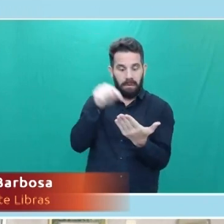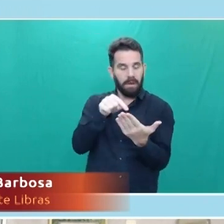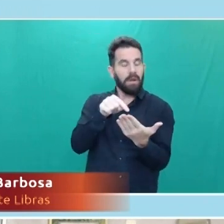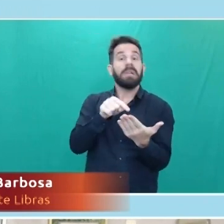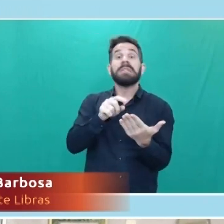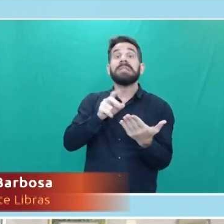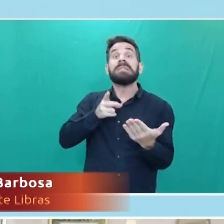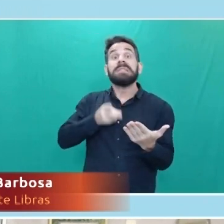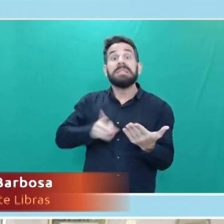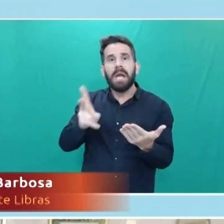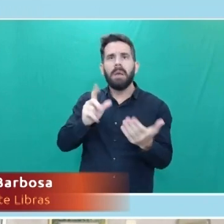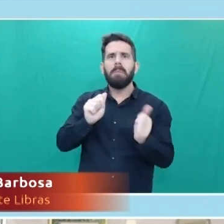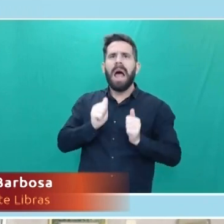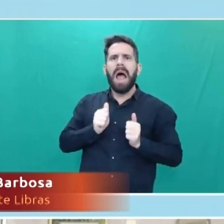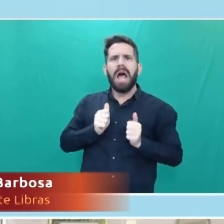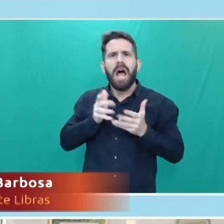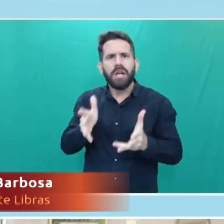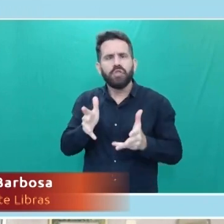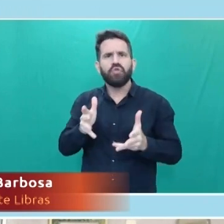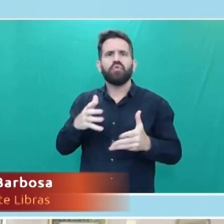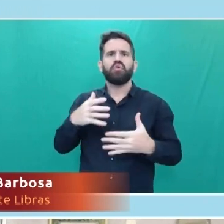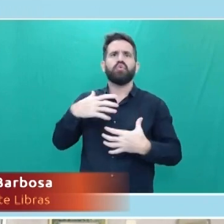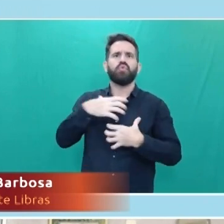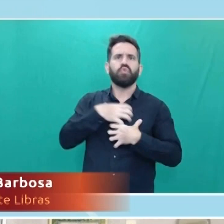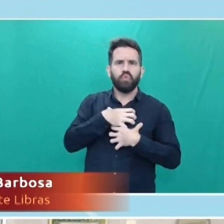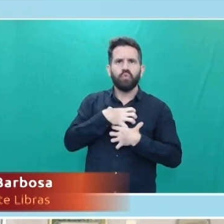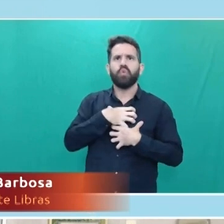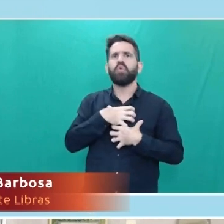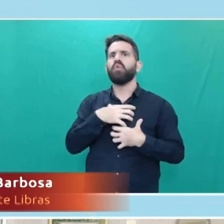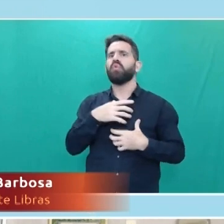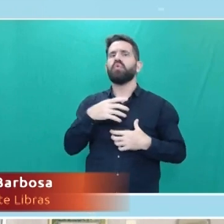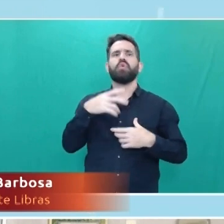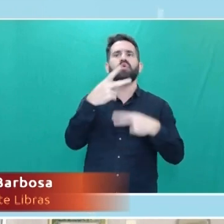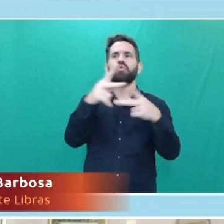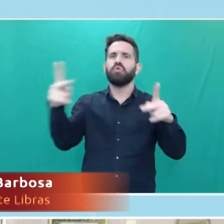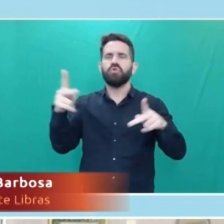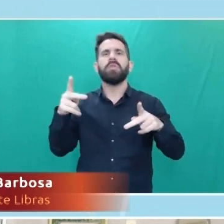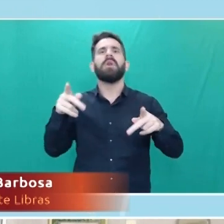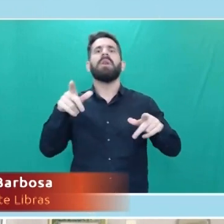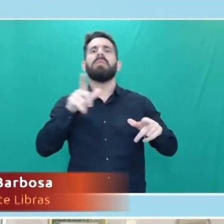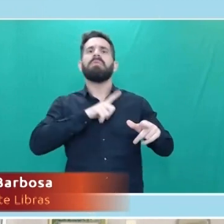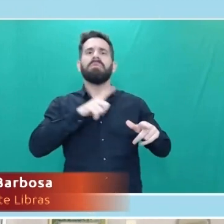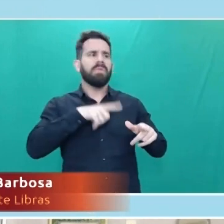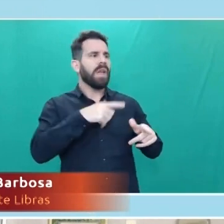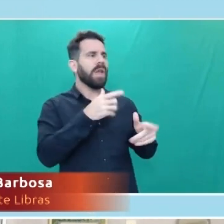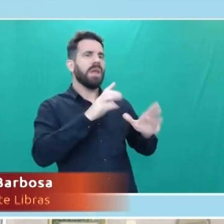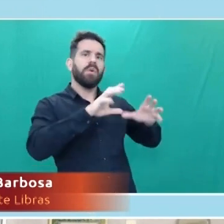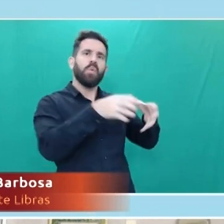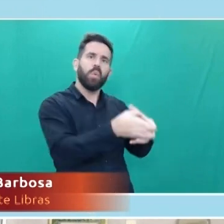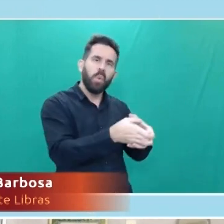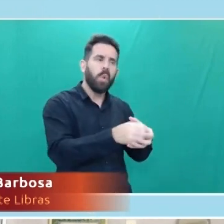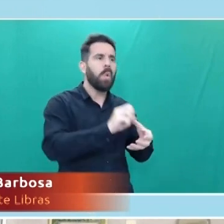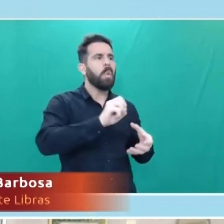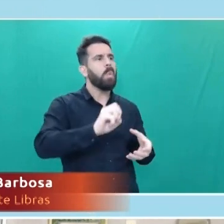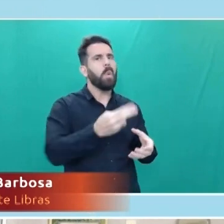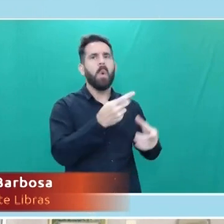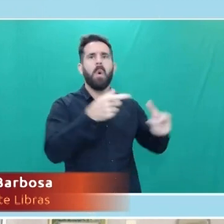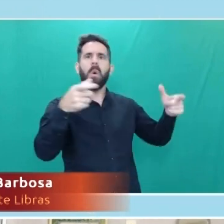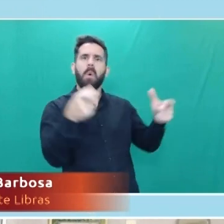toda atitude ou tratamento à pessoa ou grupos minoritários que cause